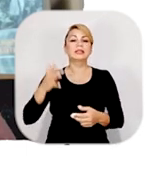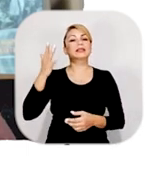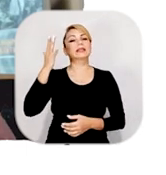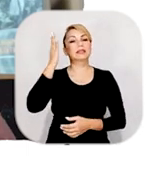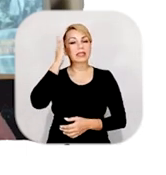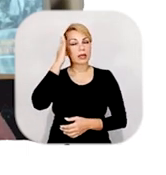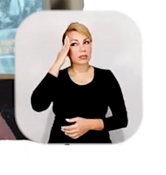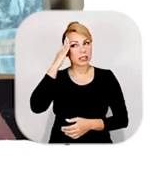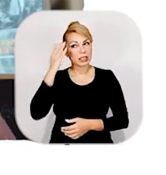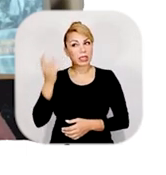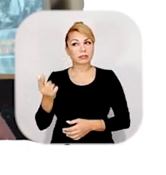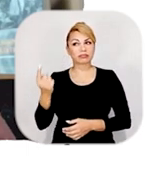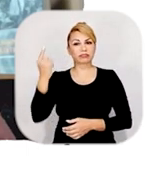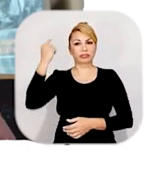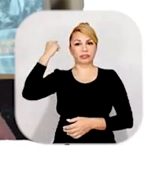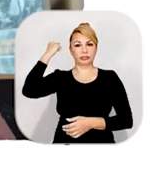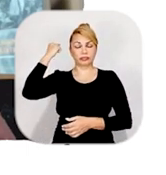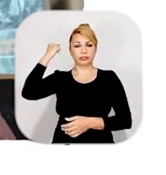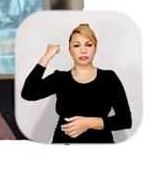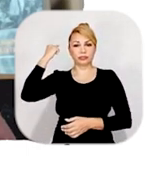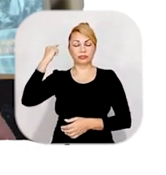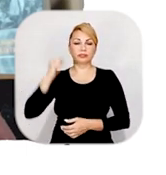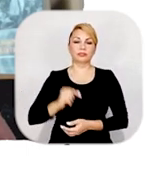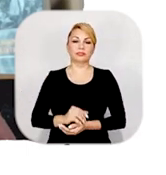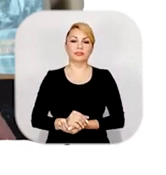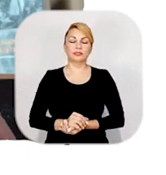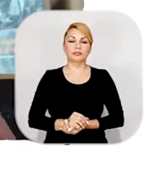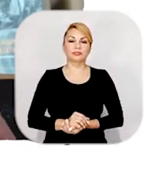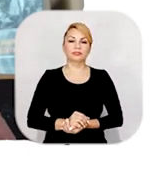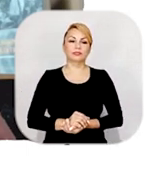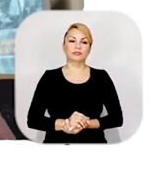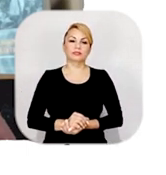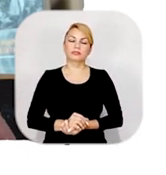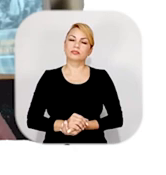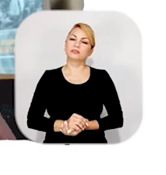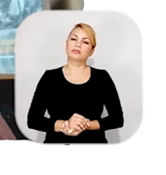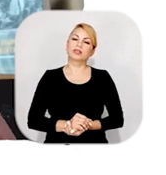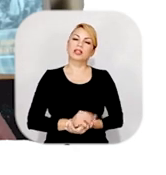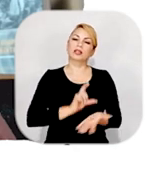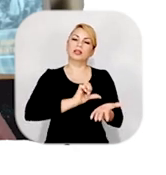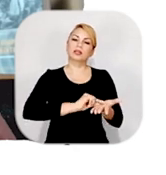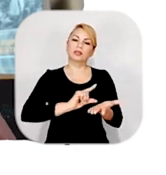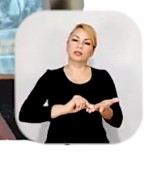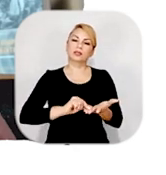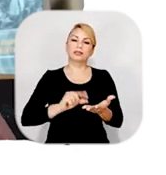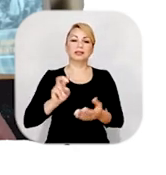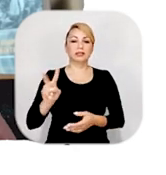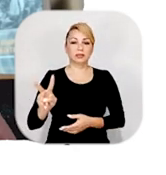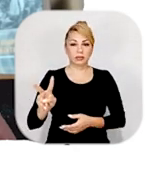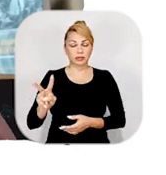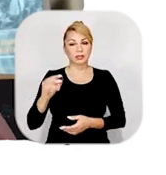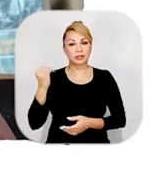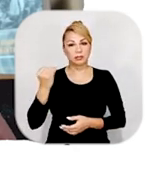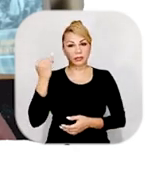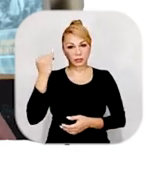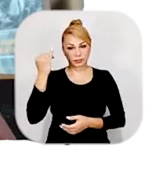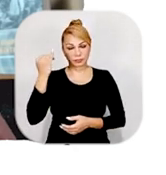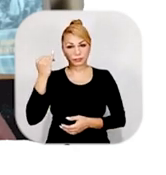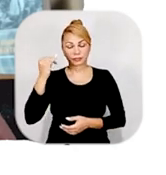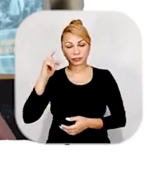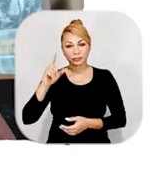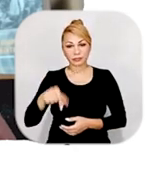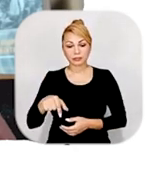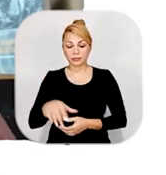daquela época, além de um ou dois artigos importantes, daquela época,